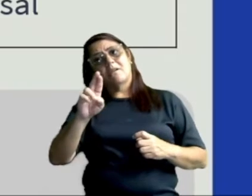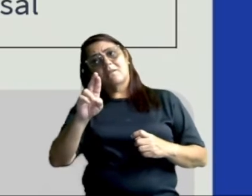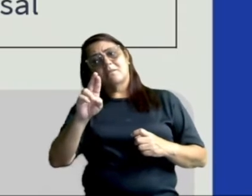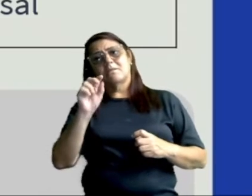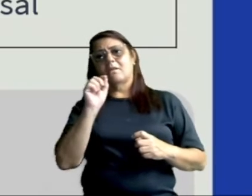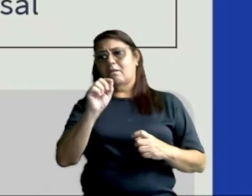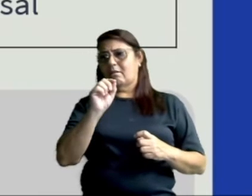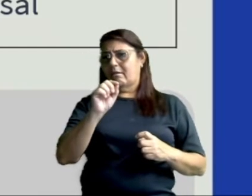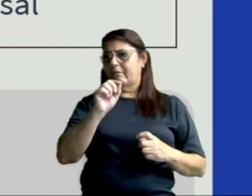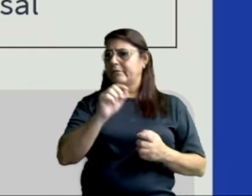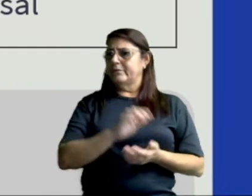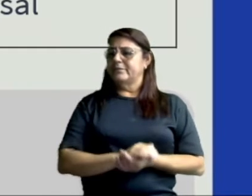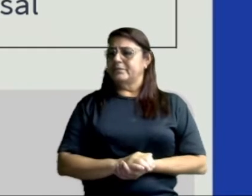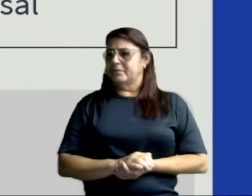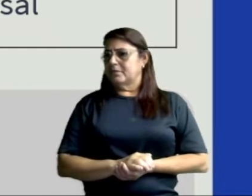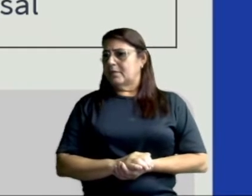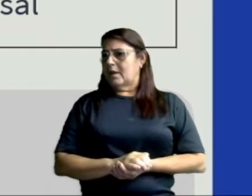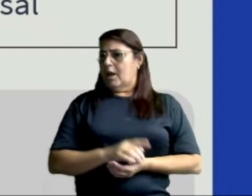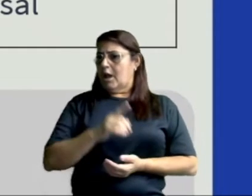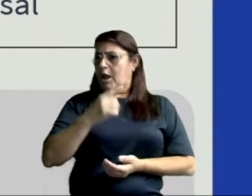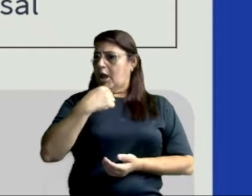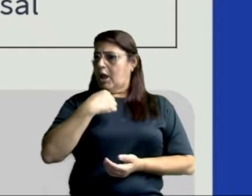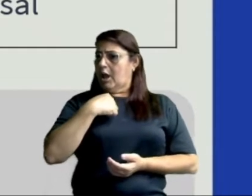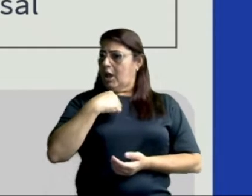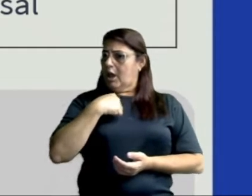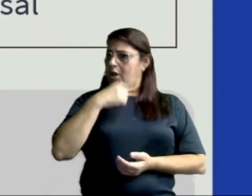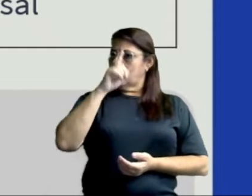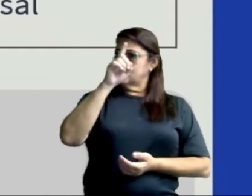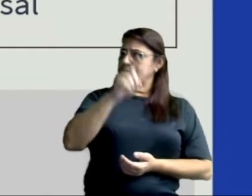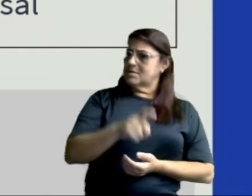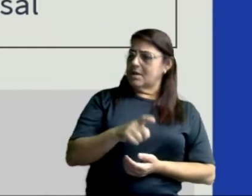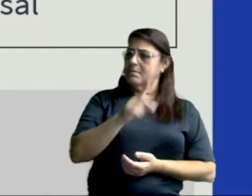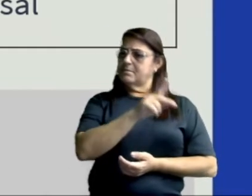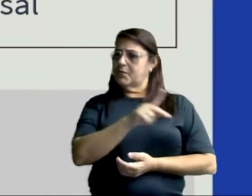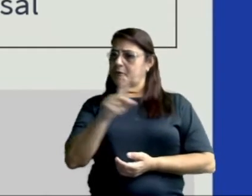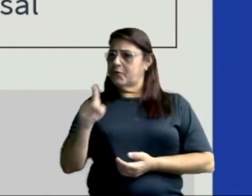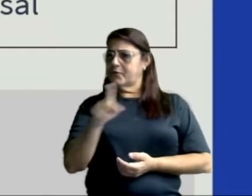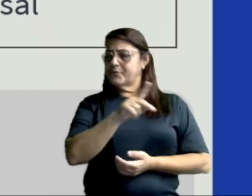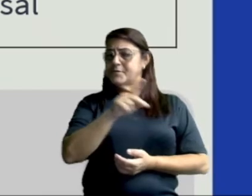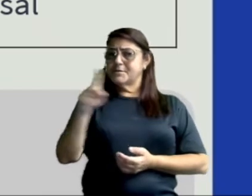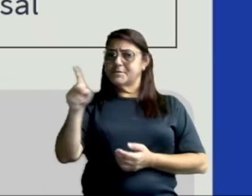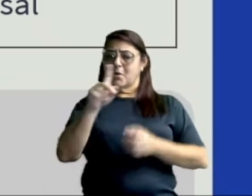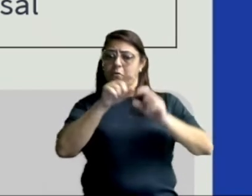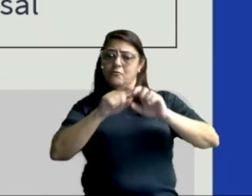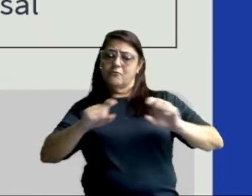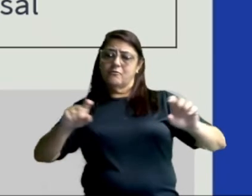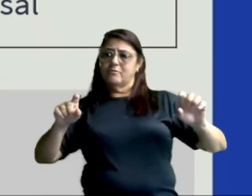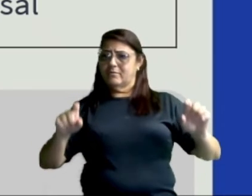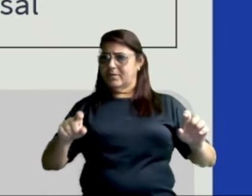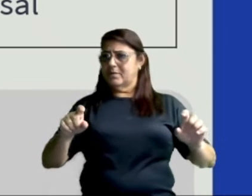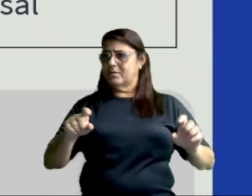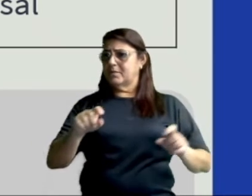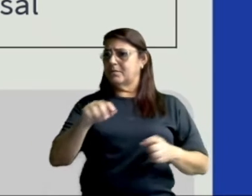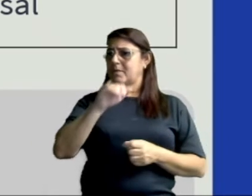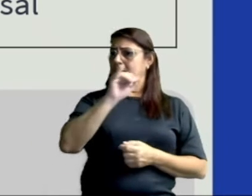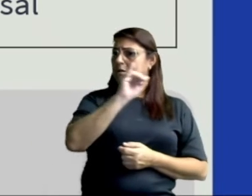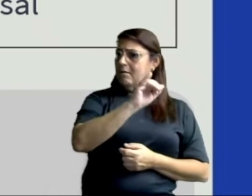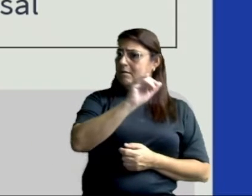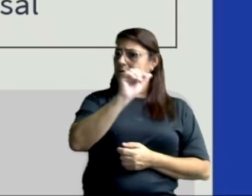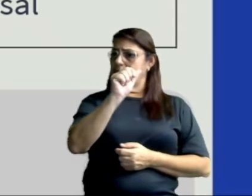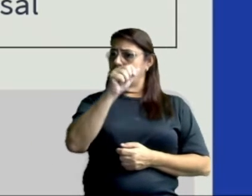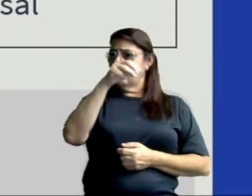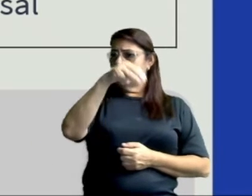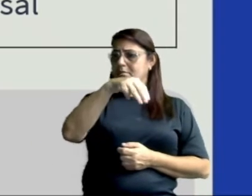para I. E aí tem um complemento da tua frase, a teacher. A sendo o artigo e o teacher sendo aí o